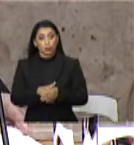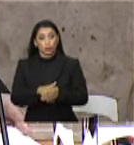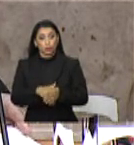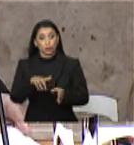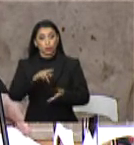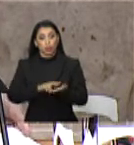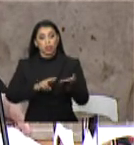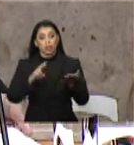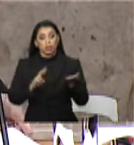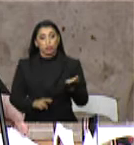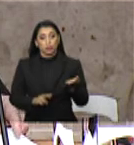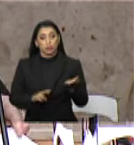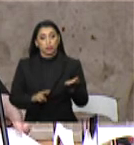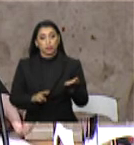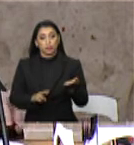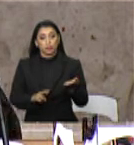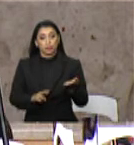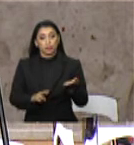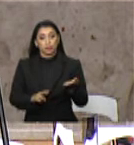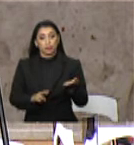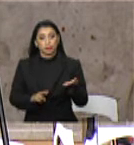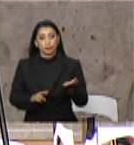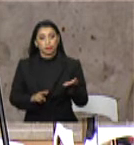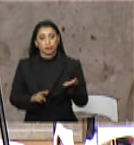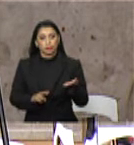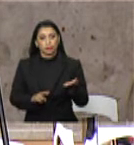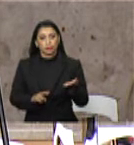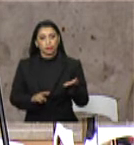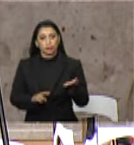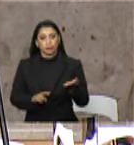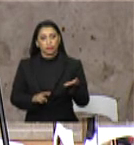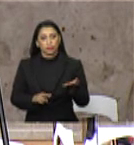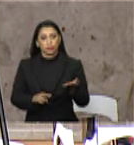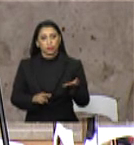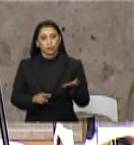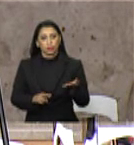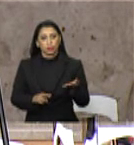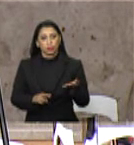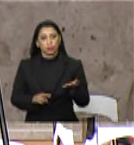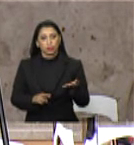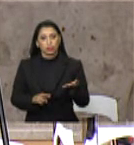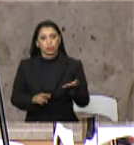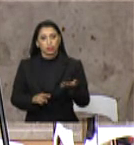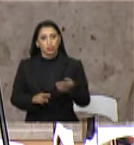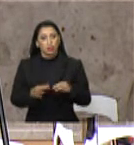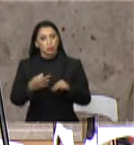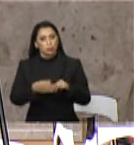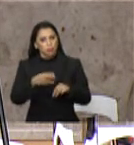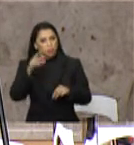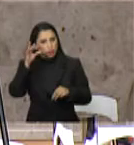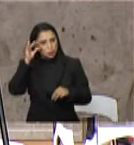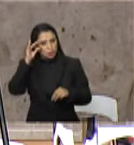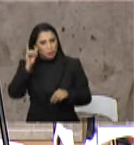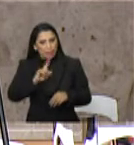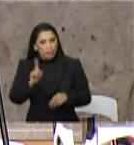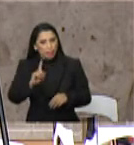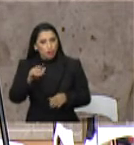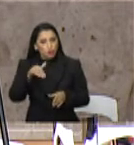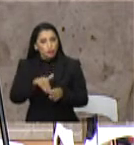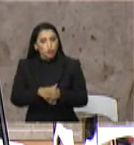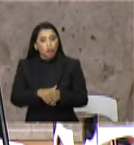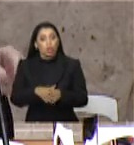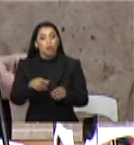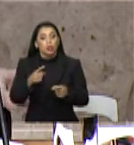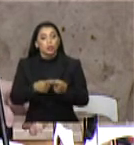relator o ministro André não vota porque o ministro marco Aurélio já